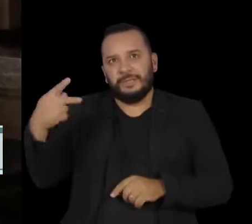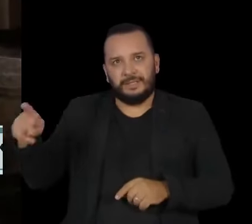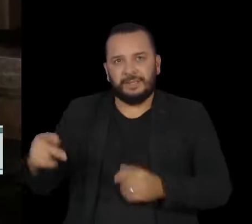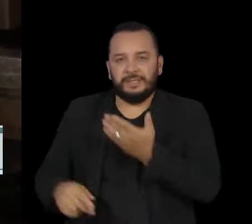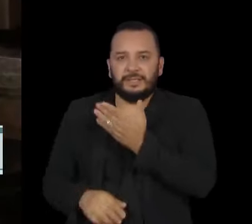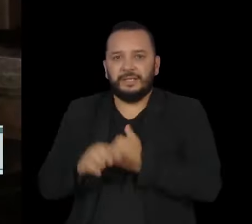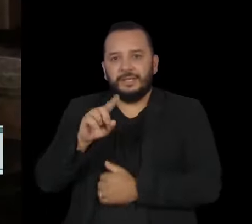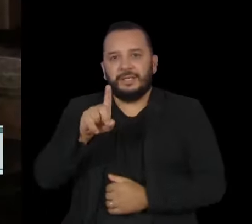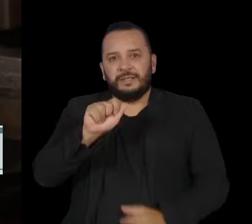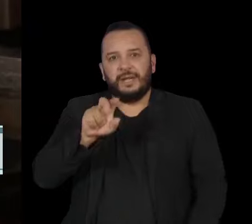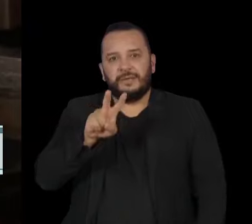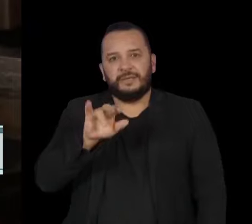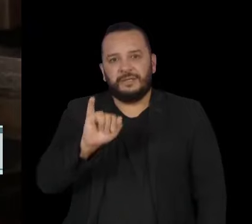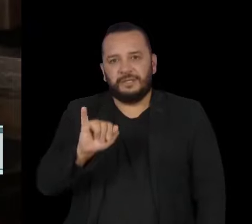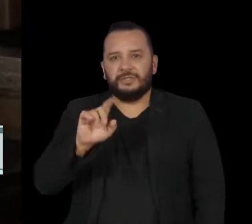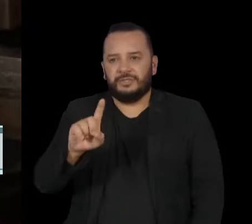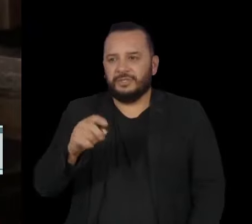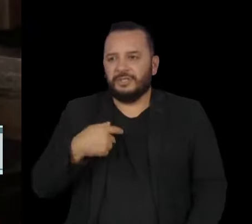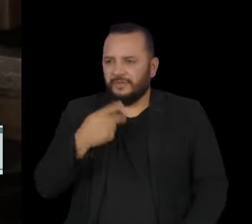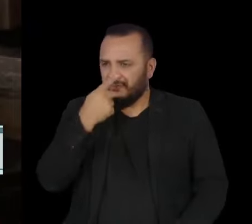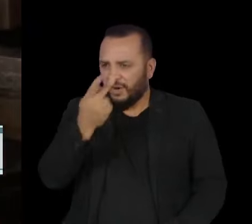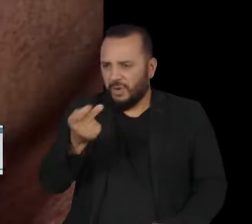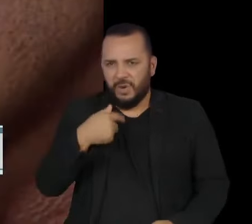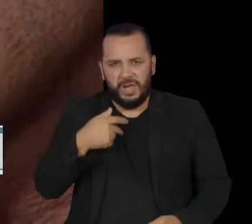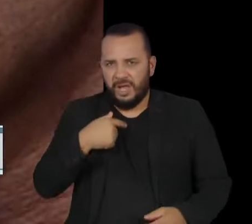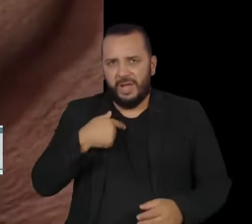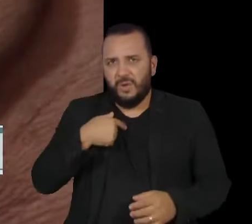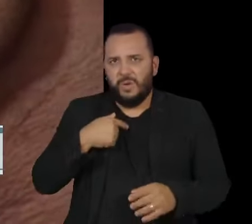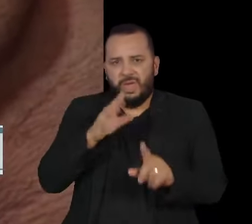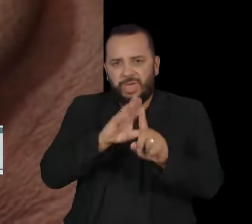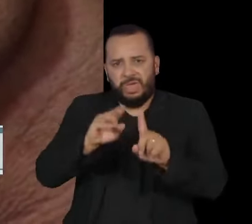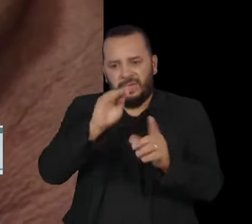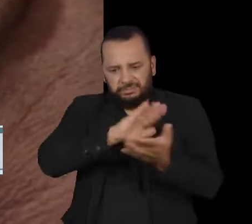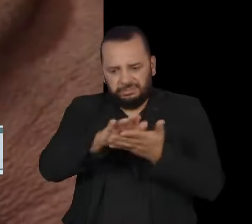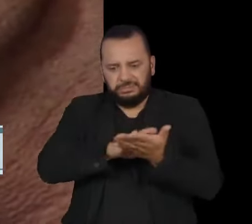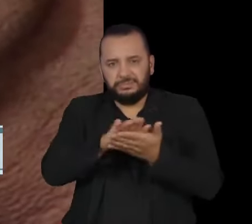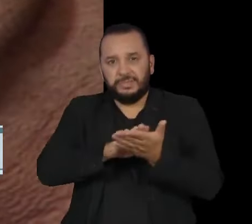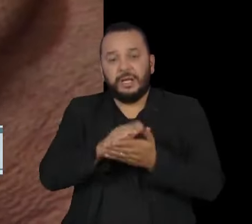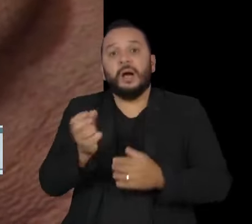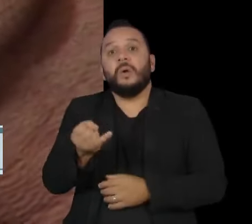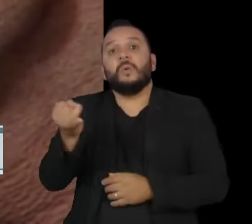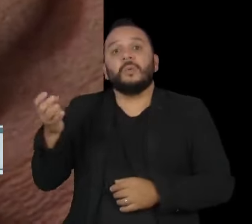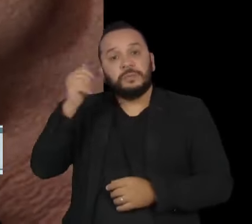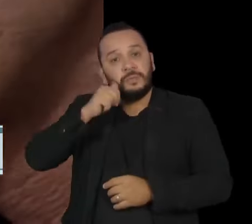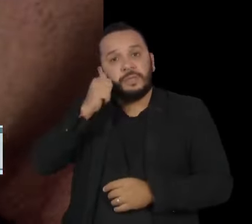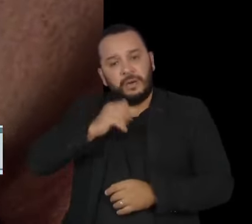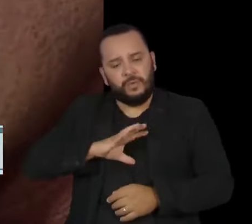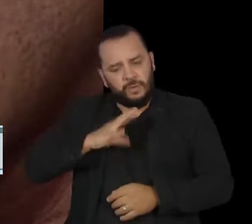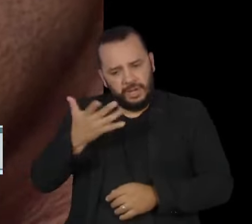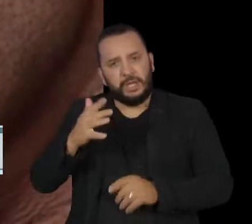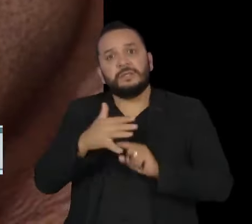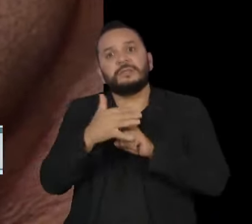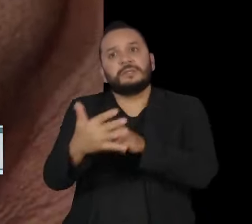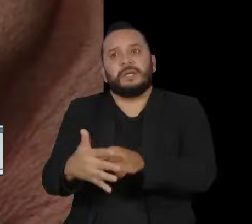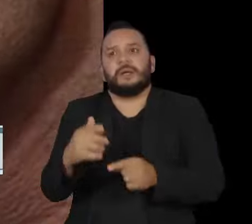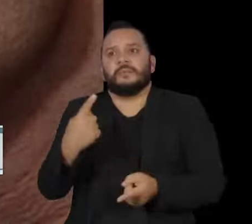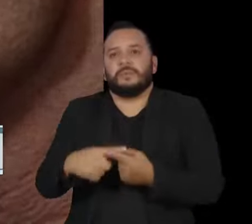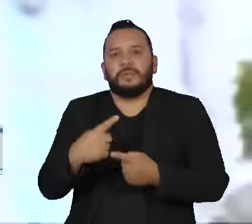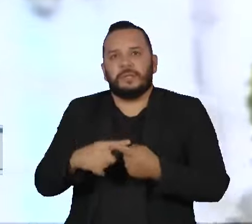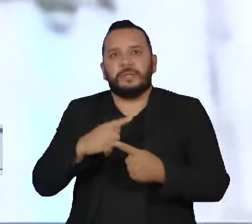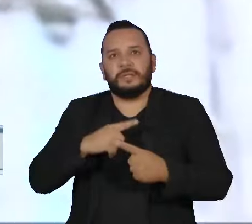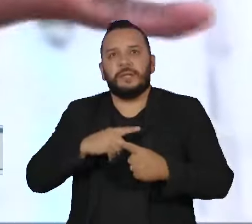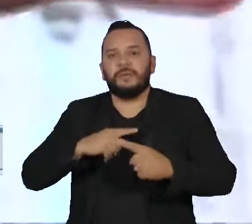Copperfield nega ter cometido os abusos algumas das mulheres só tiveram coragem de falar a partir do movimento